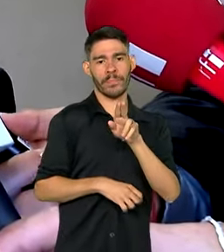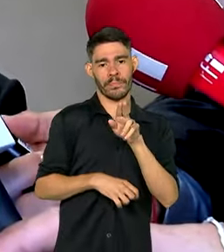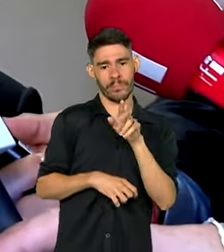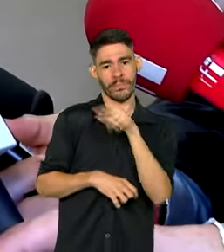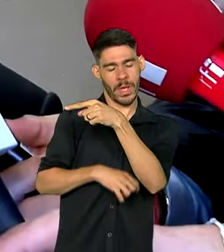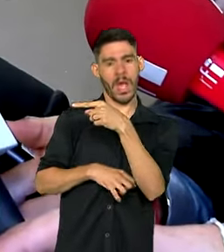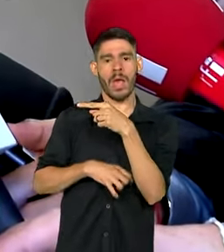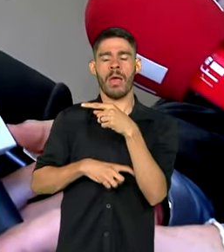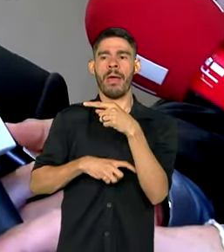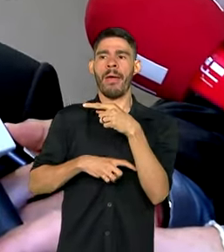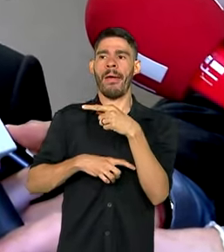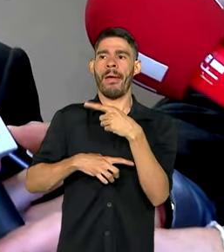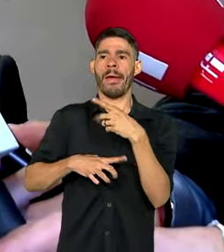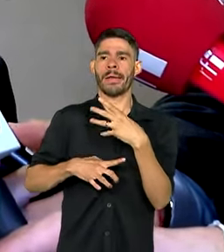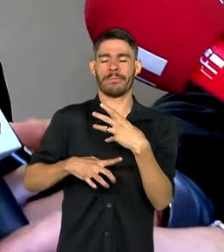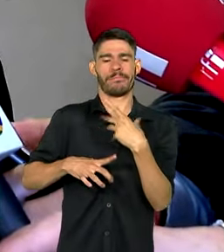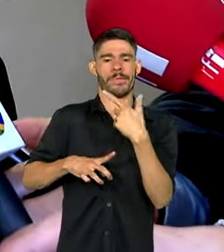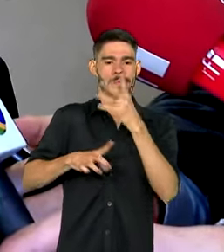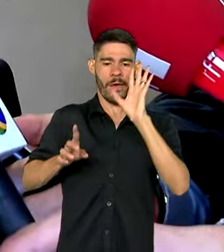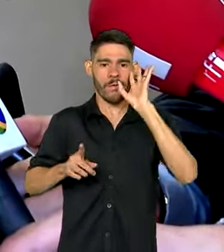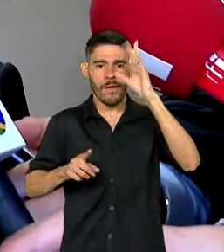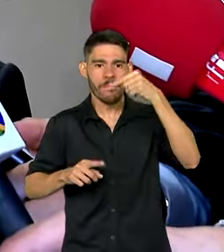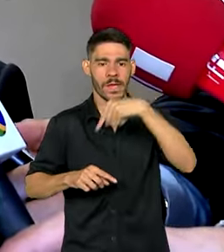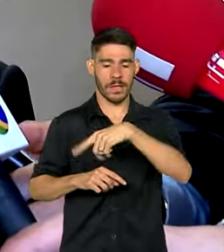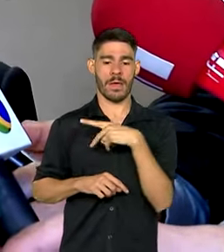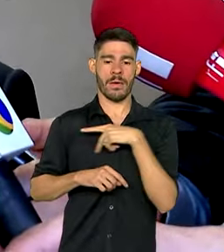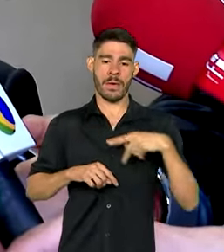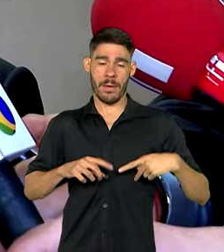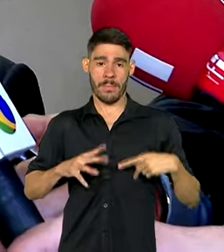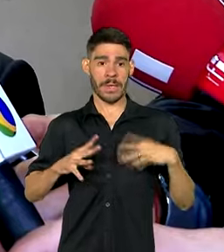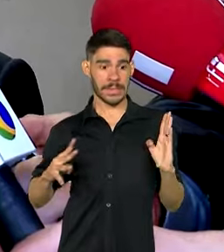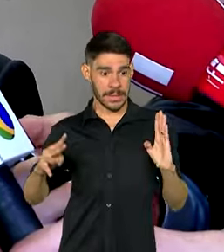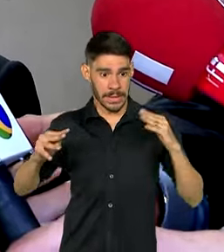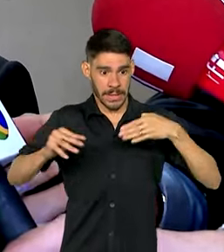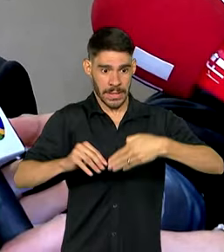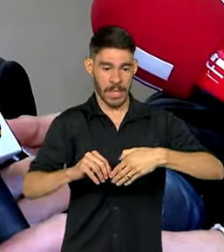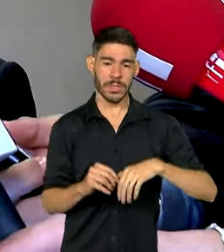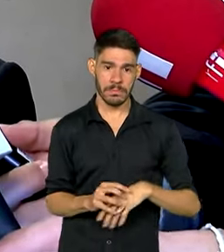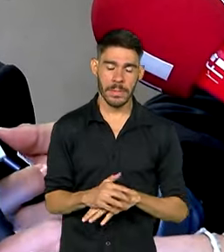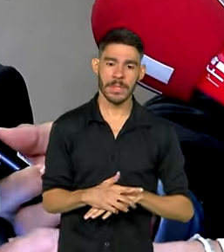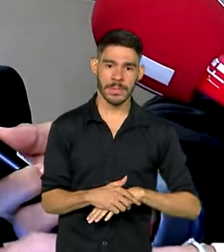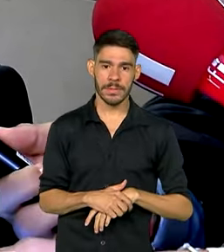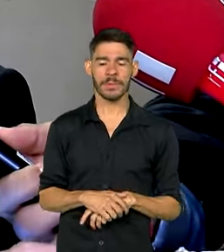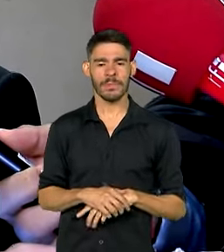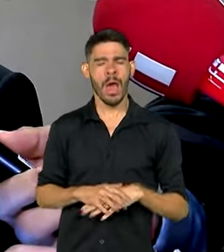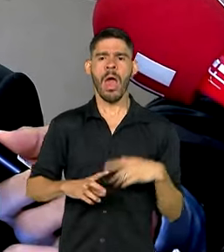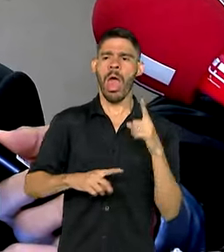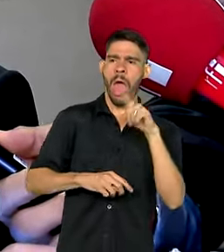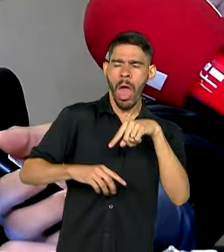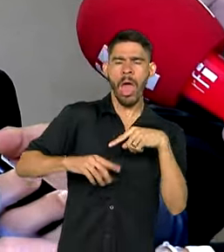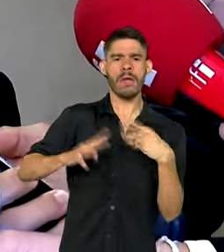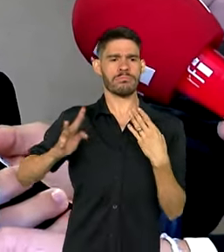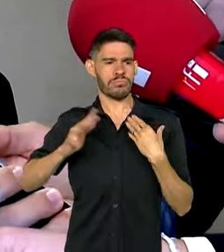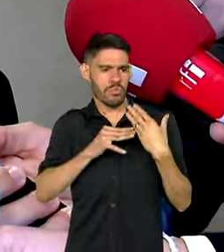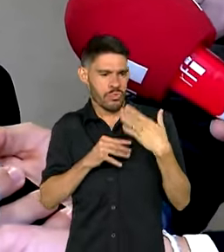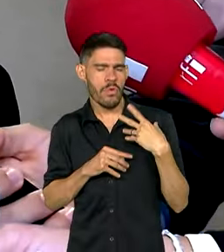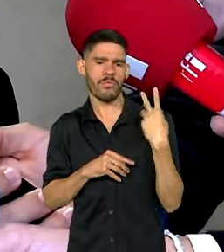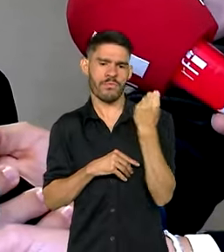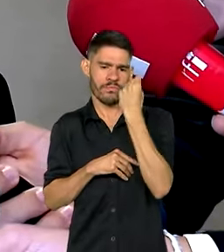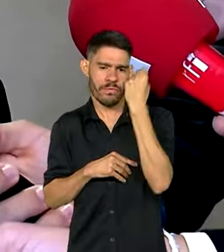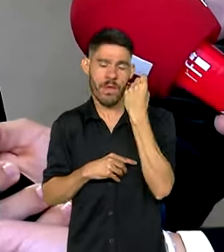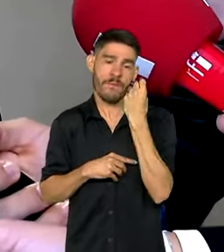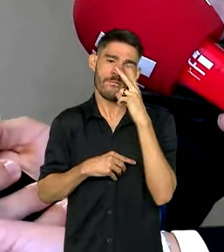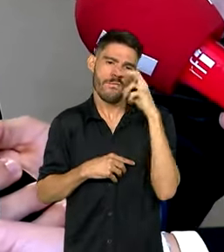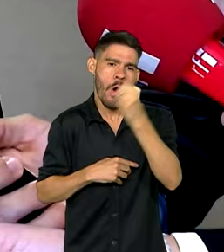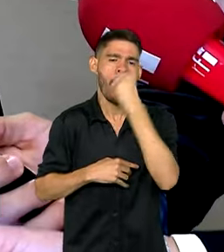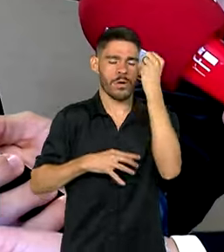que a gente veio buscar aqui, nesse evento que o presidente está participando, é uma conversa mais intensa com a União Africana